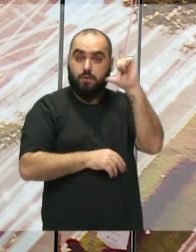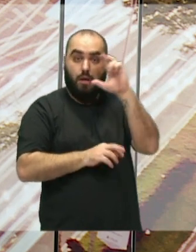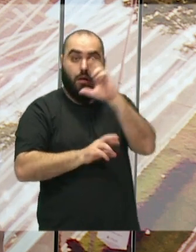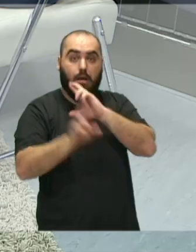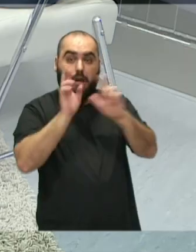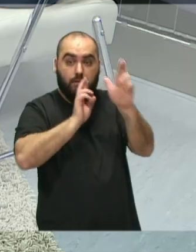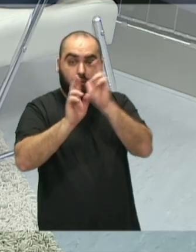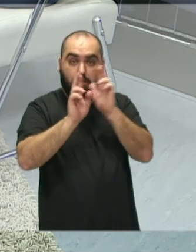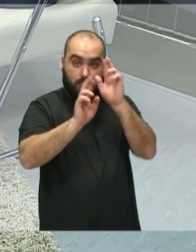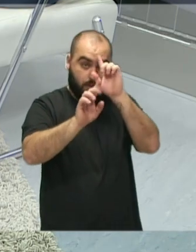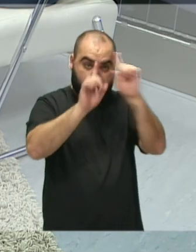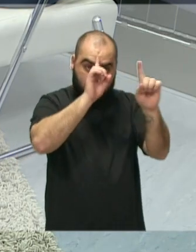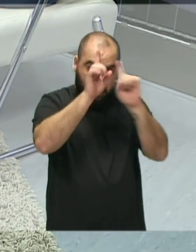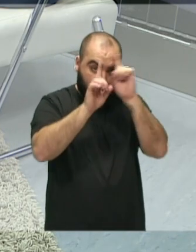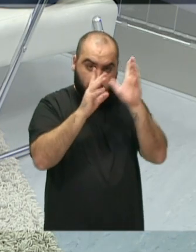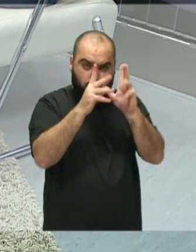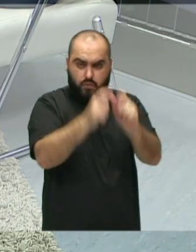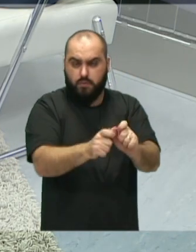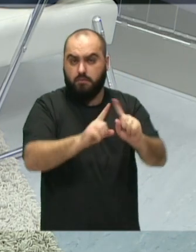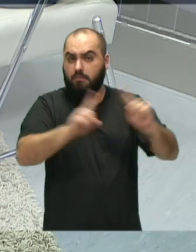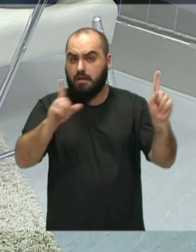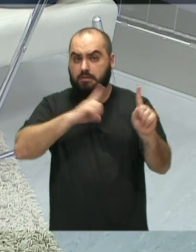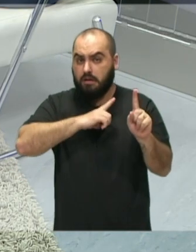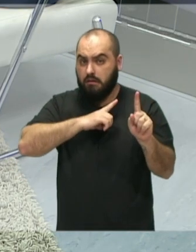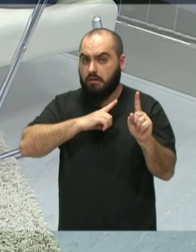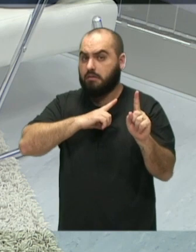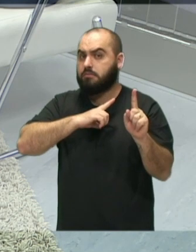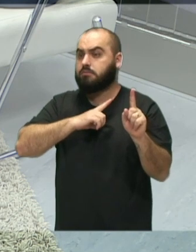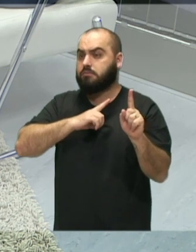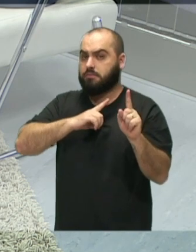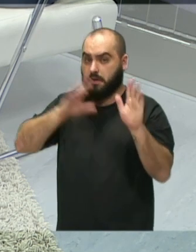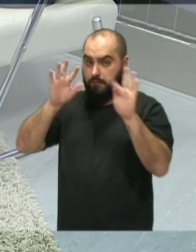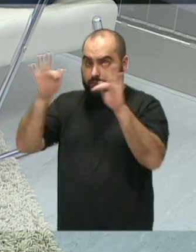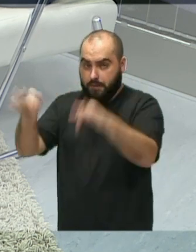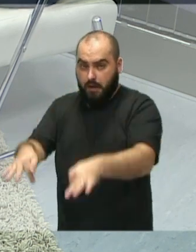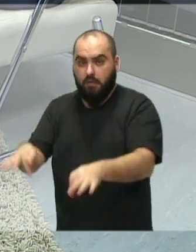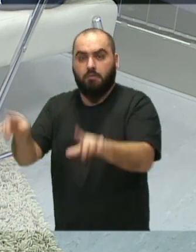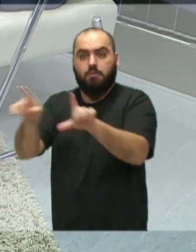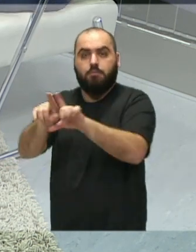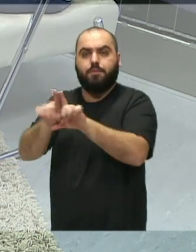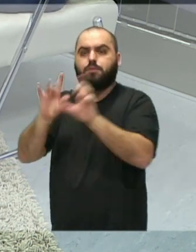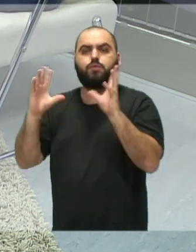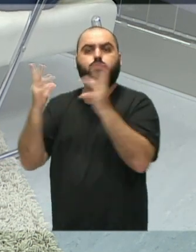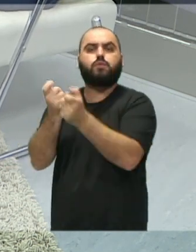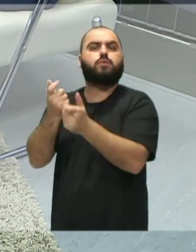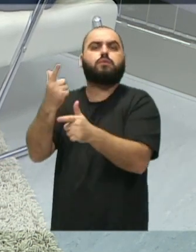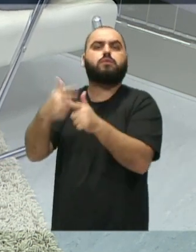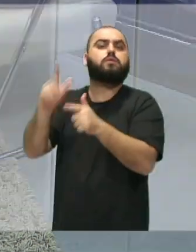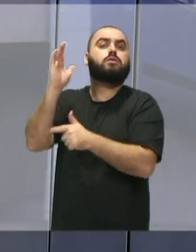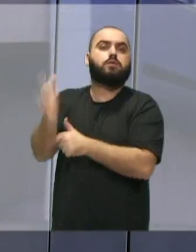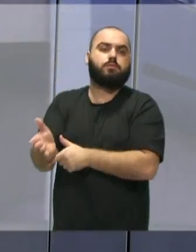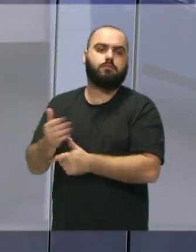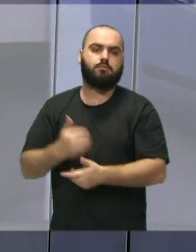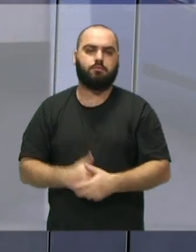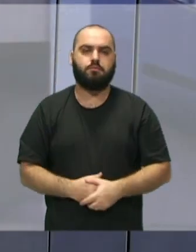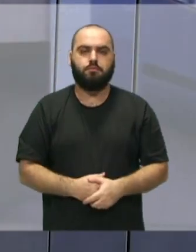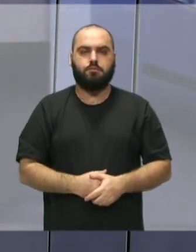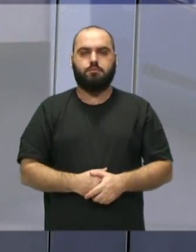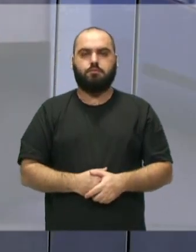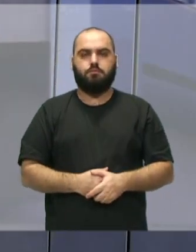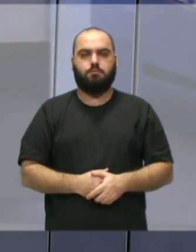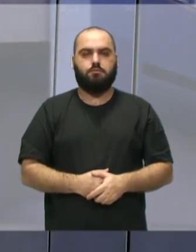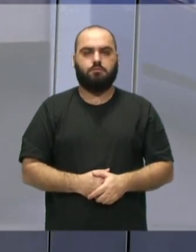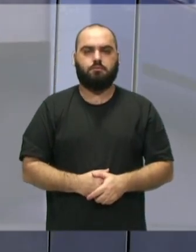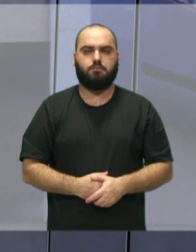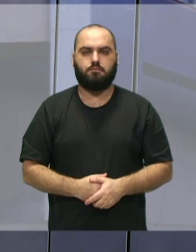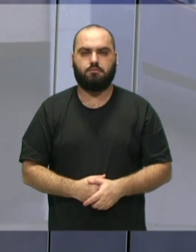desfecho. Como é que a senhora avalia esse desfecho e os encaminhamentos e possíveis desdobramentos judiciais? Eu não vejo